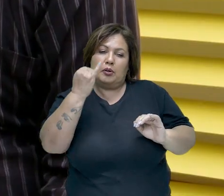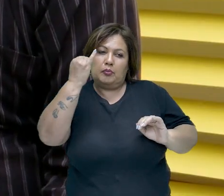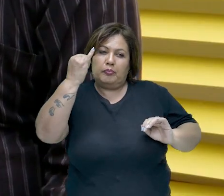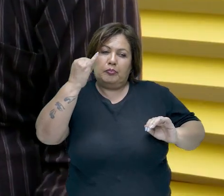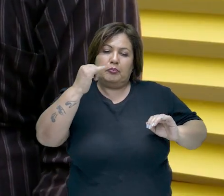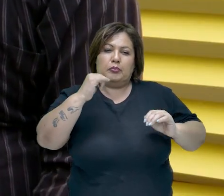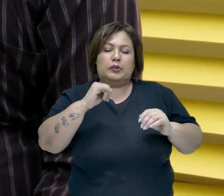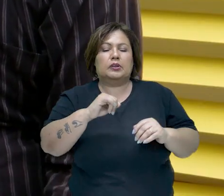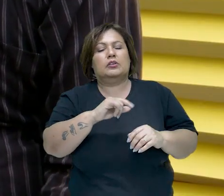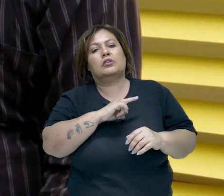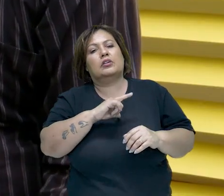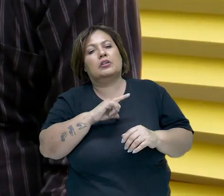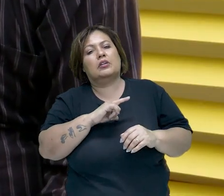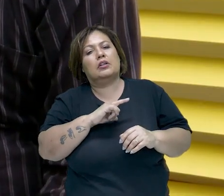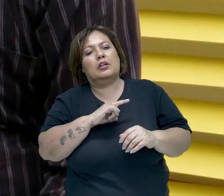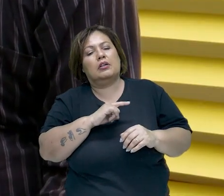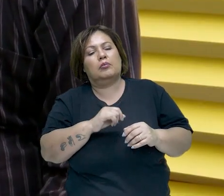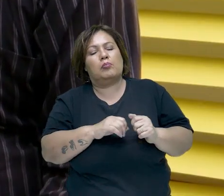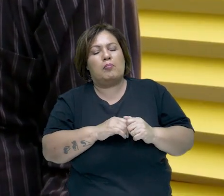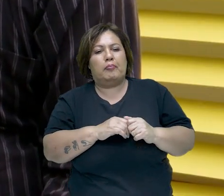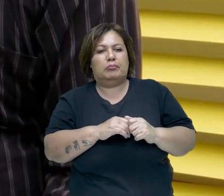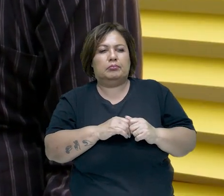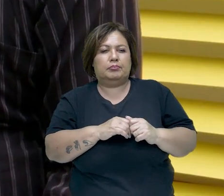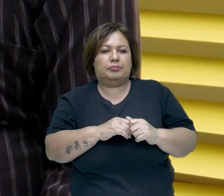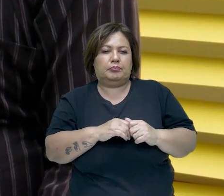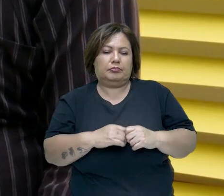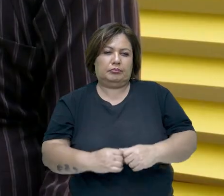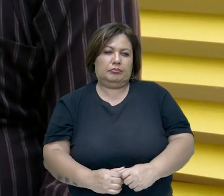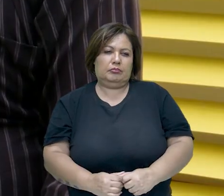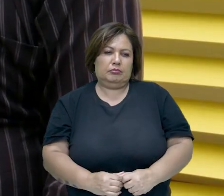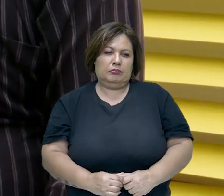Federal, que tem total competência para tal,